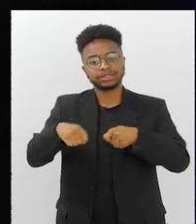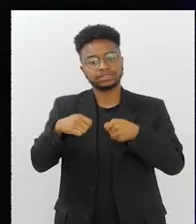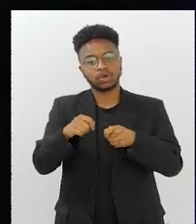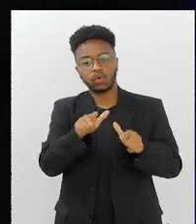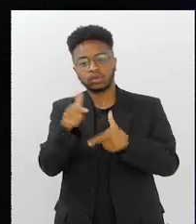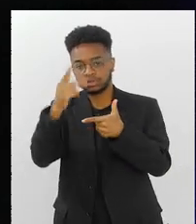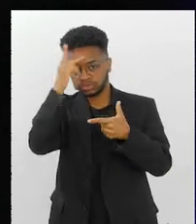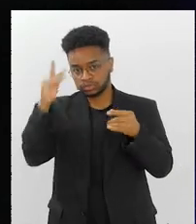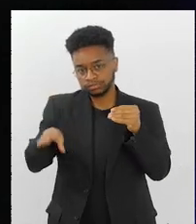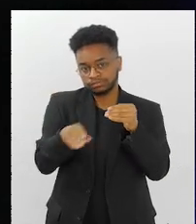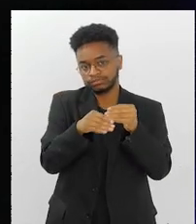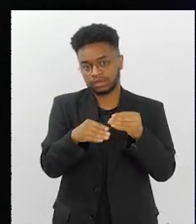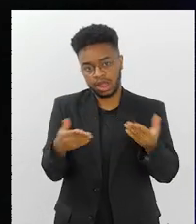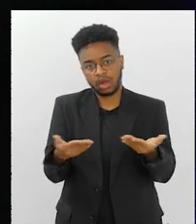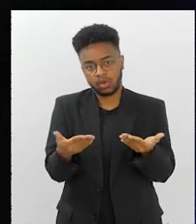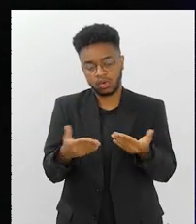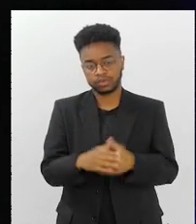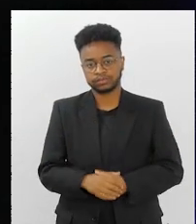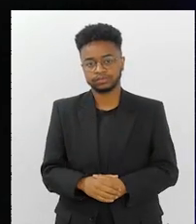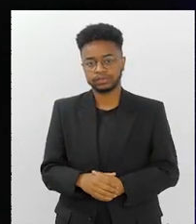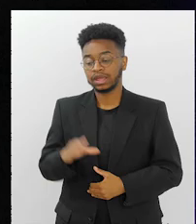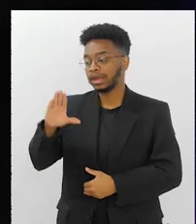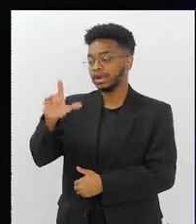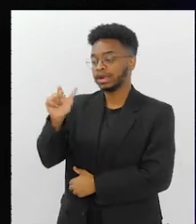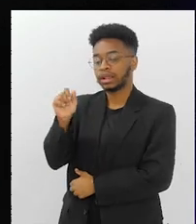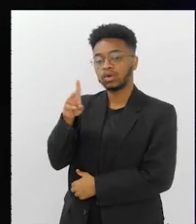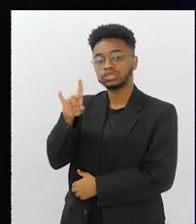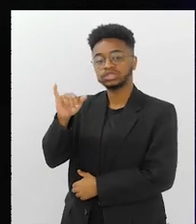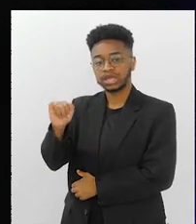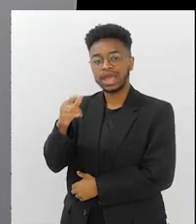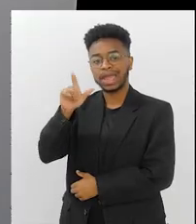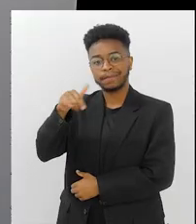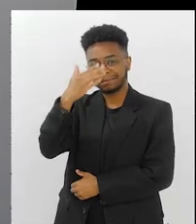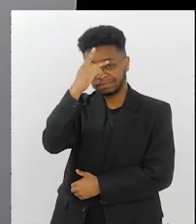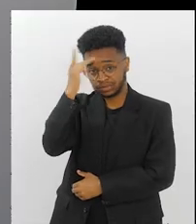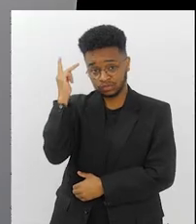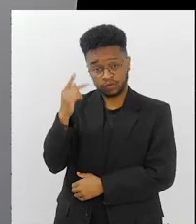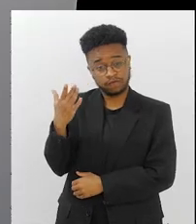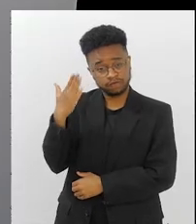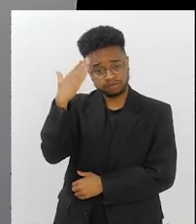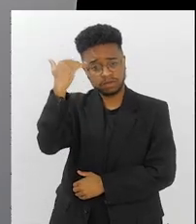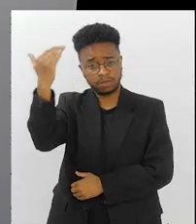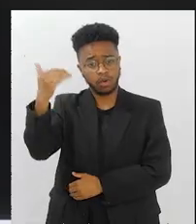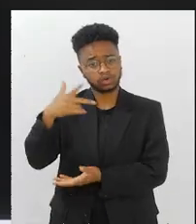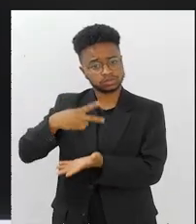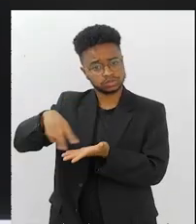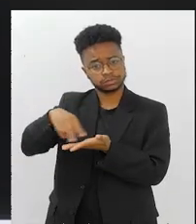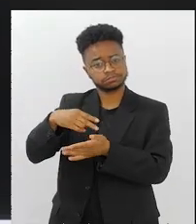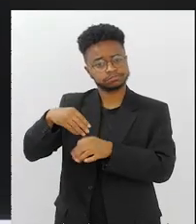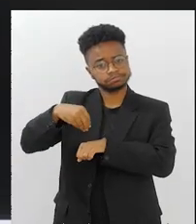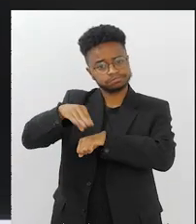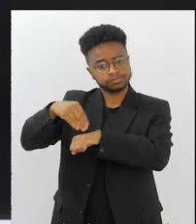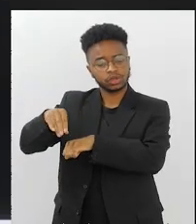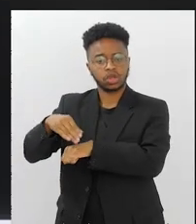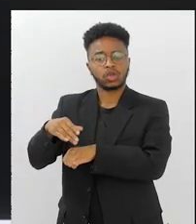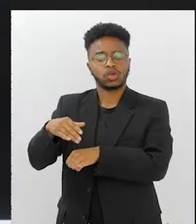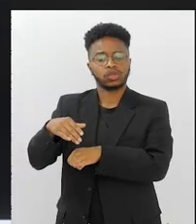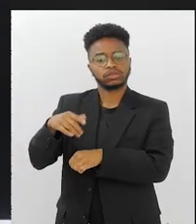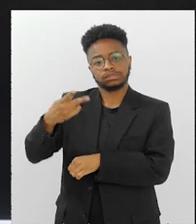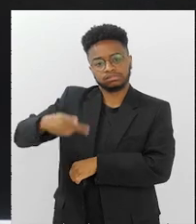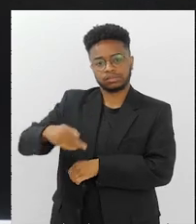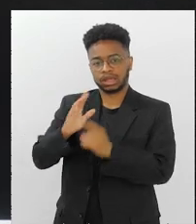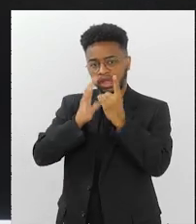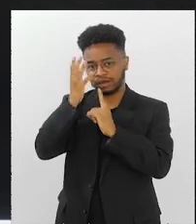de alguns baralhos esse ano pra comissão diferente dela deixa eu só pontuar Cláudia Mota é uma das grandes coreógrafos do Carnaval carioca né com